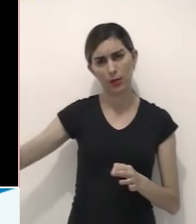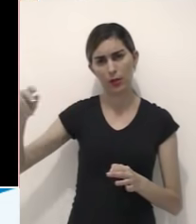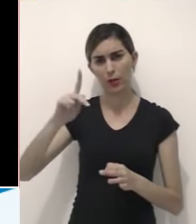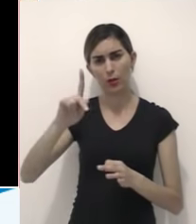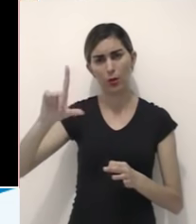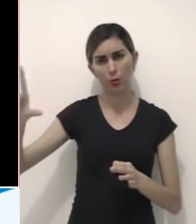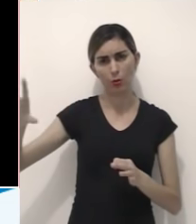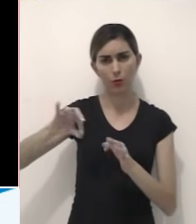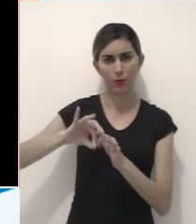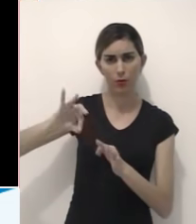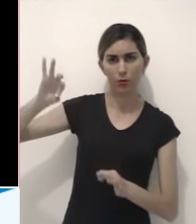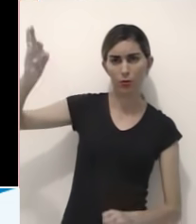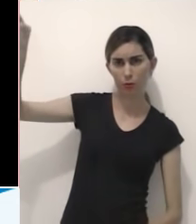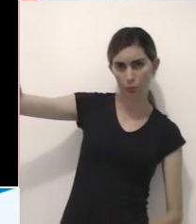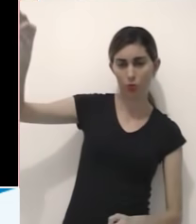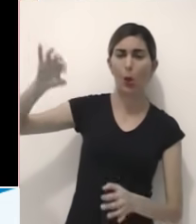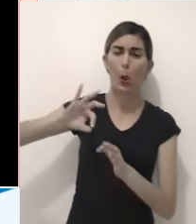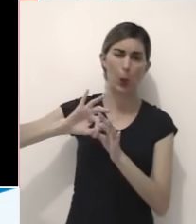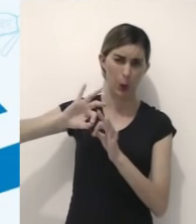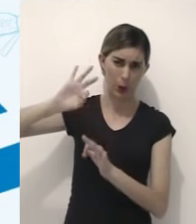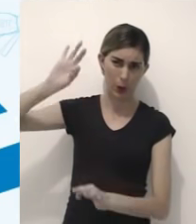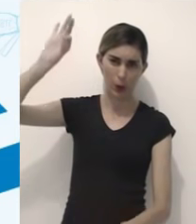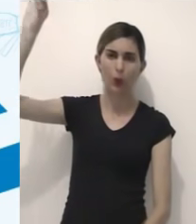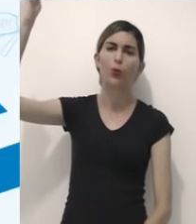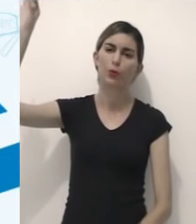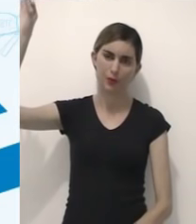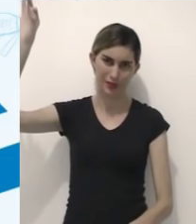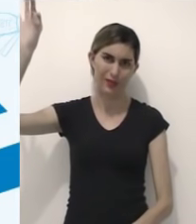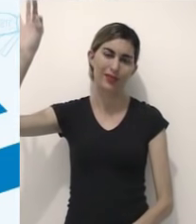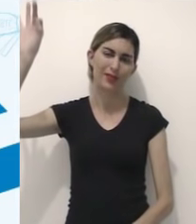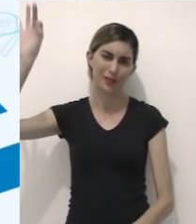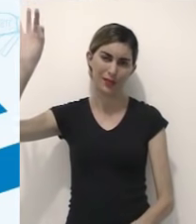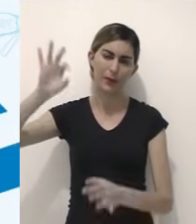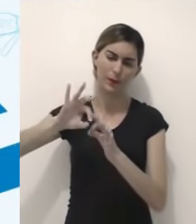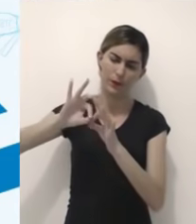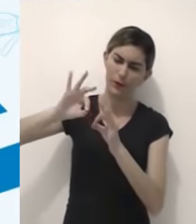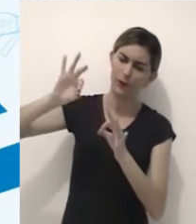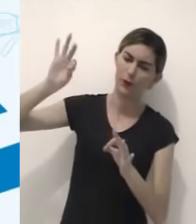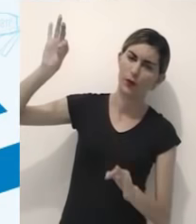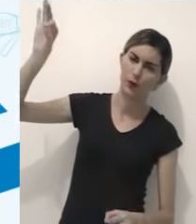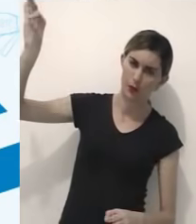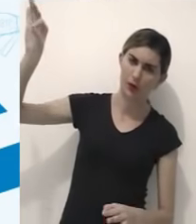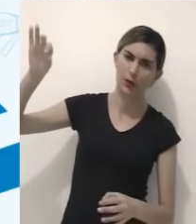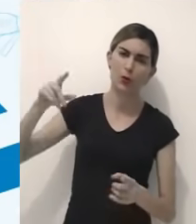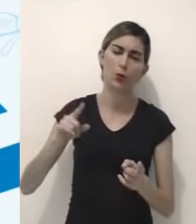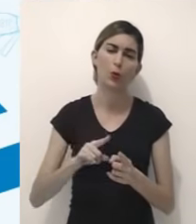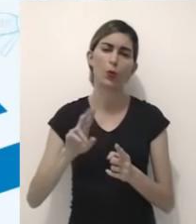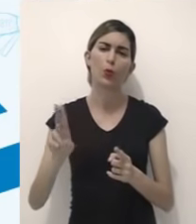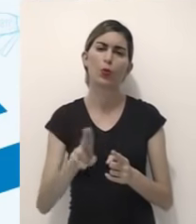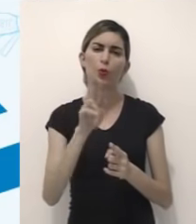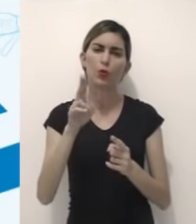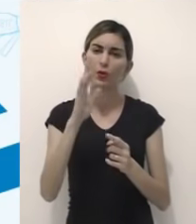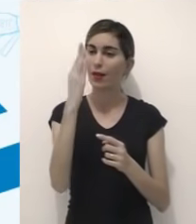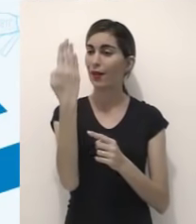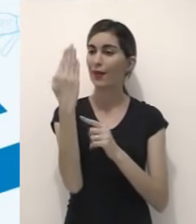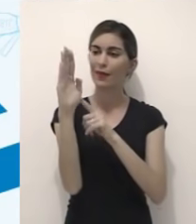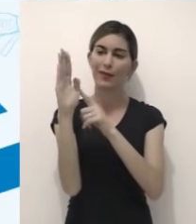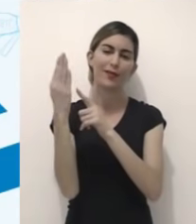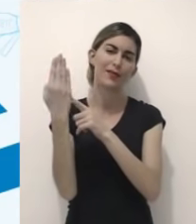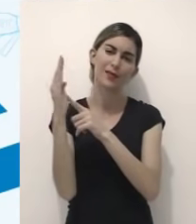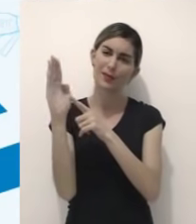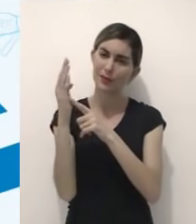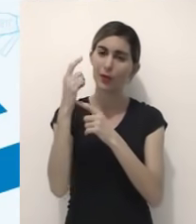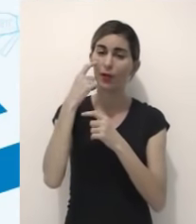384.400 quilômetros de distância da Terra. É bem longe, né, gente? E essa distância ela, foi medida usando os